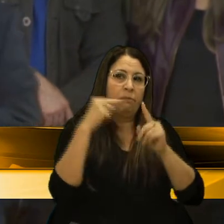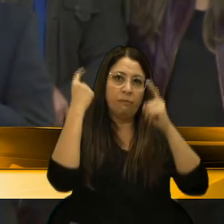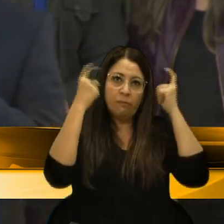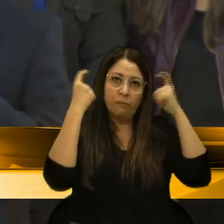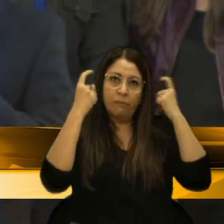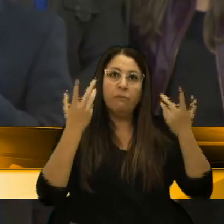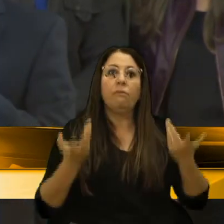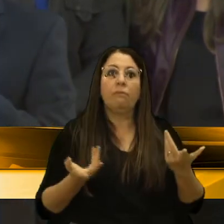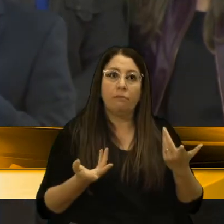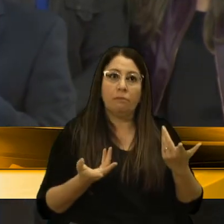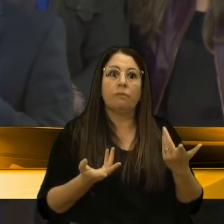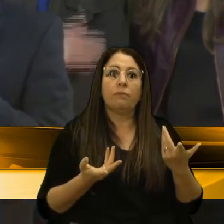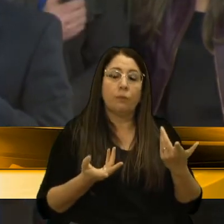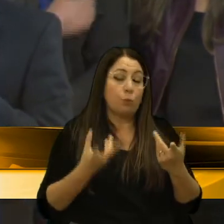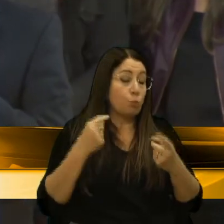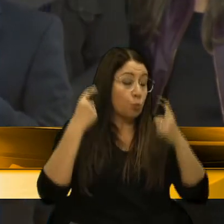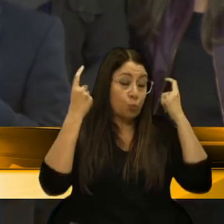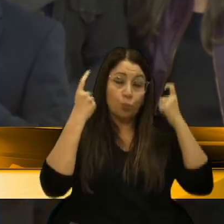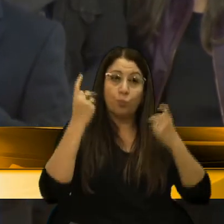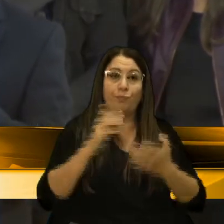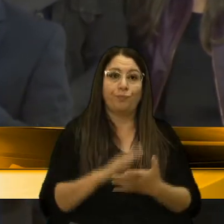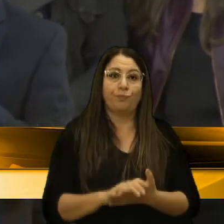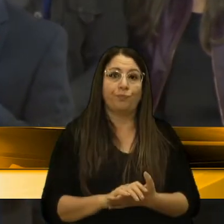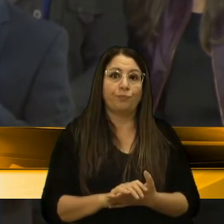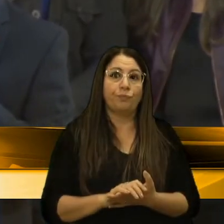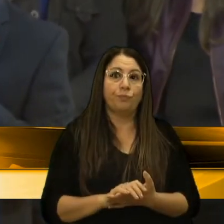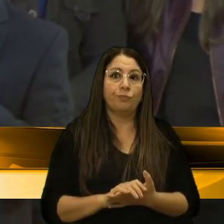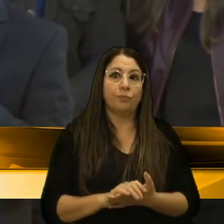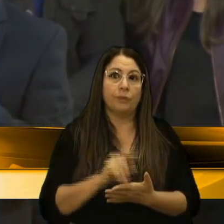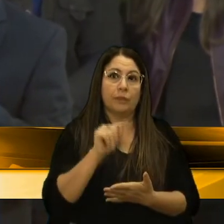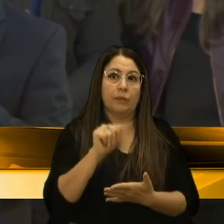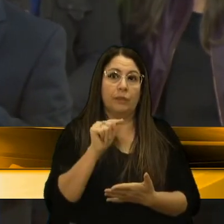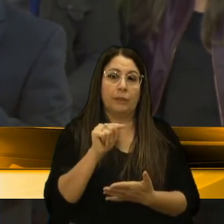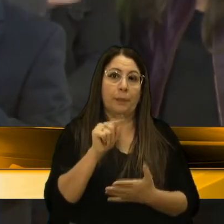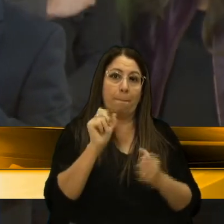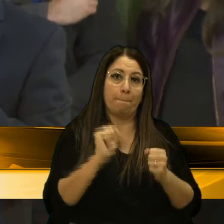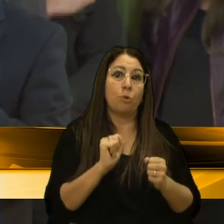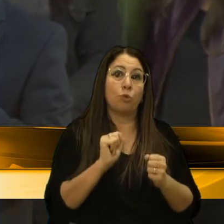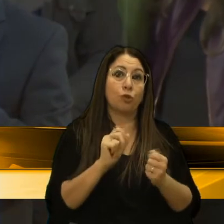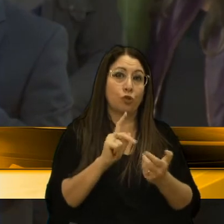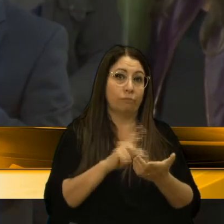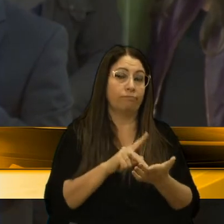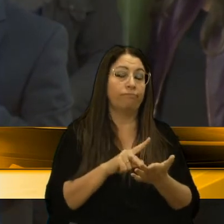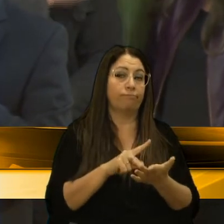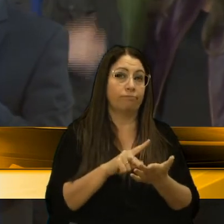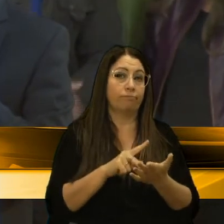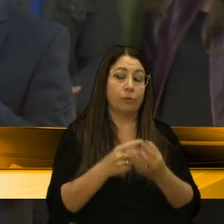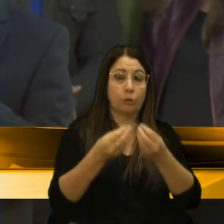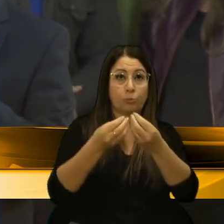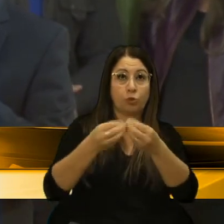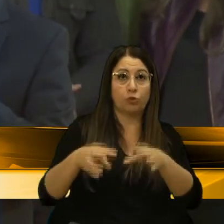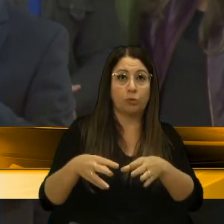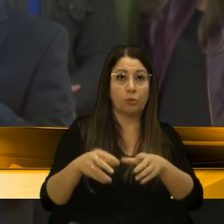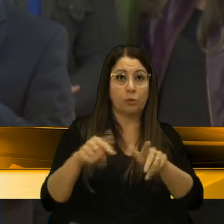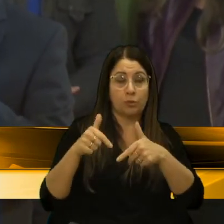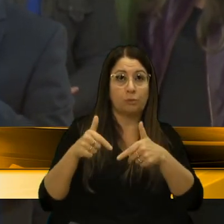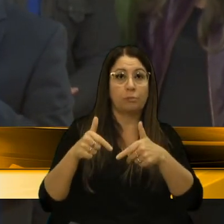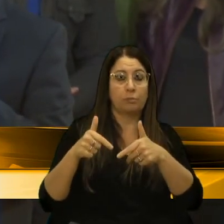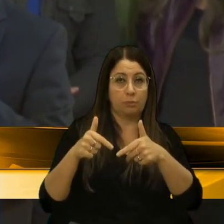preocupado. Fico muito preocupado de que isso aqui pode realmente prejudicar os